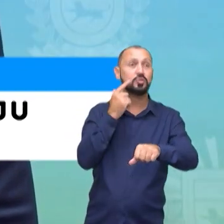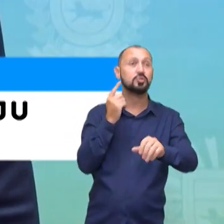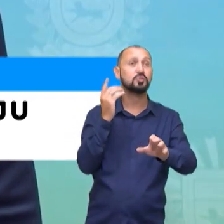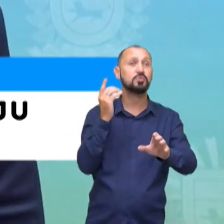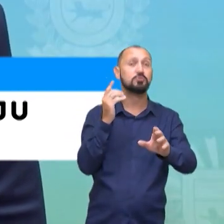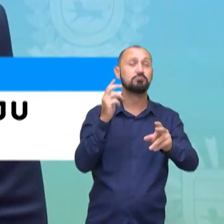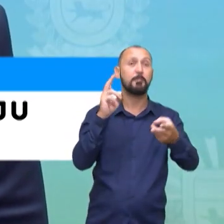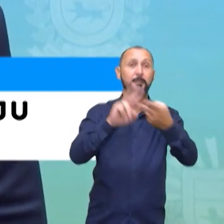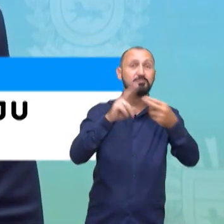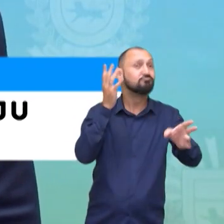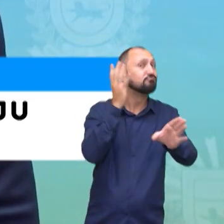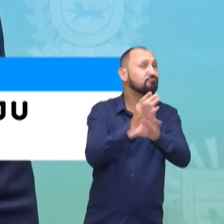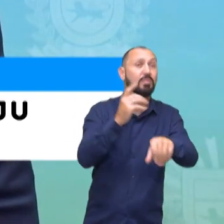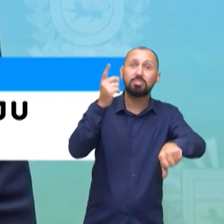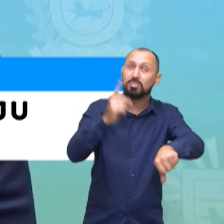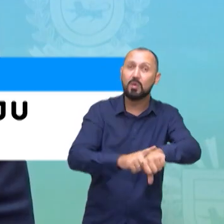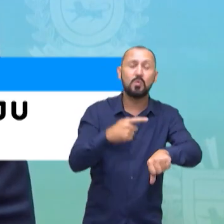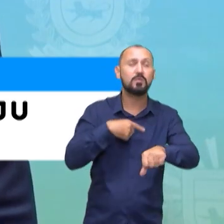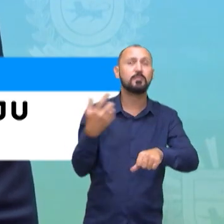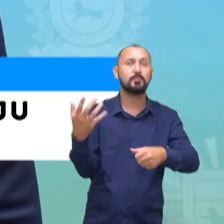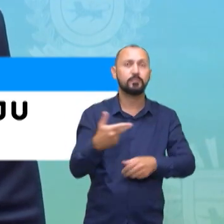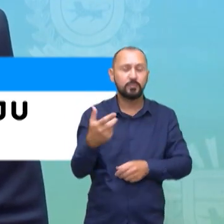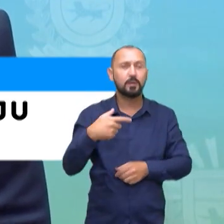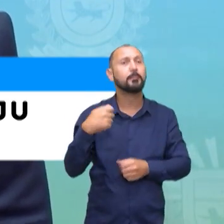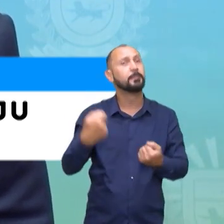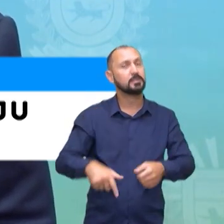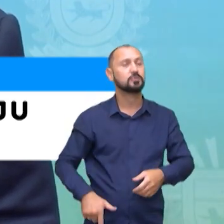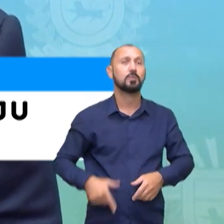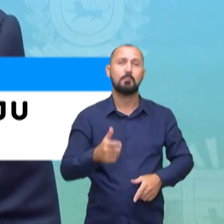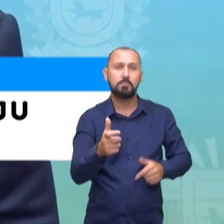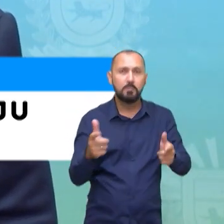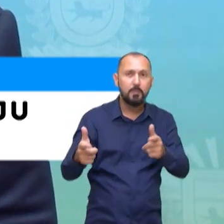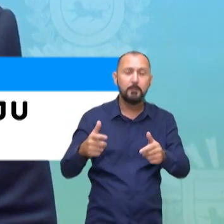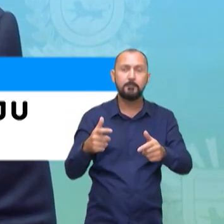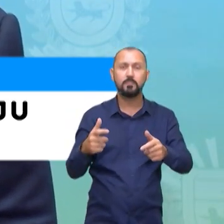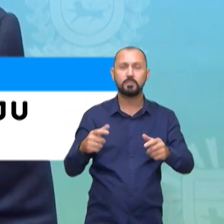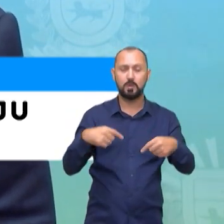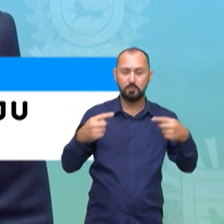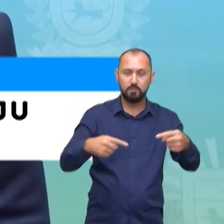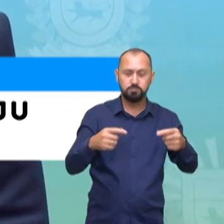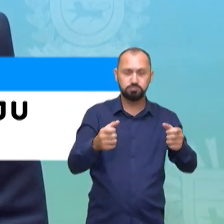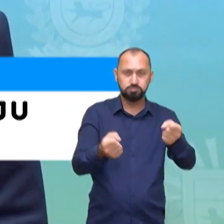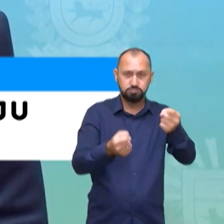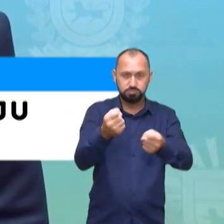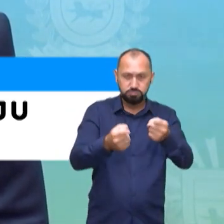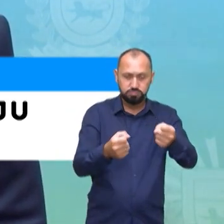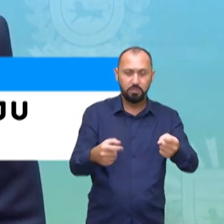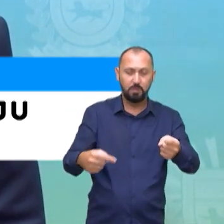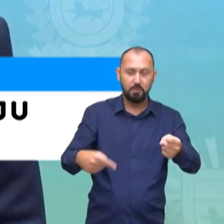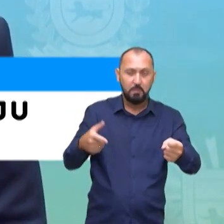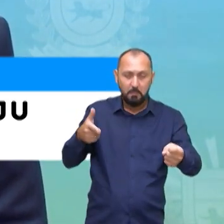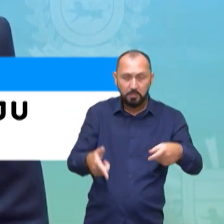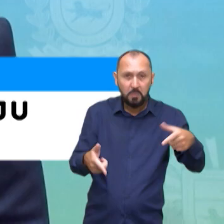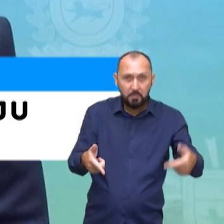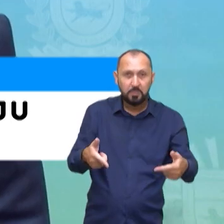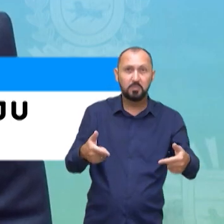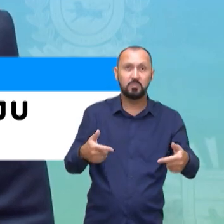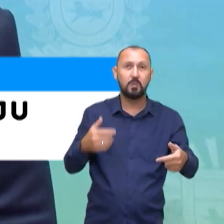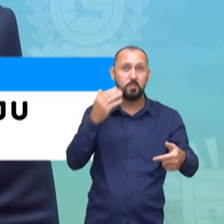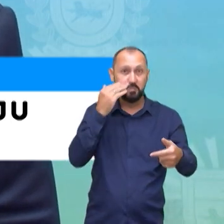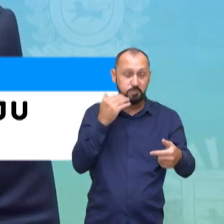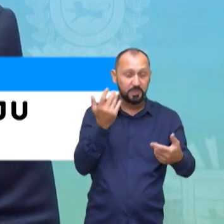em flagrante, eles tentaram fugir, da nossa abordagem, foi necessário efetuar disparos de arma de fogo nos pneus e no tanque de combustível do